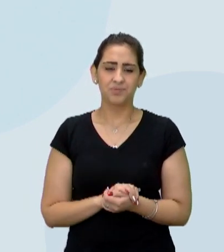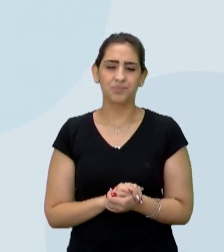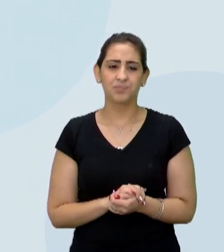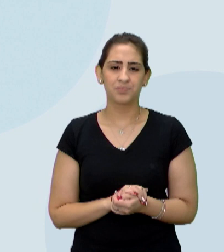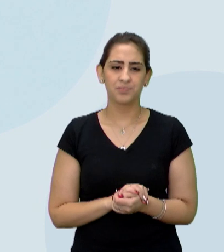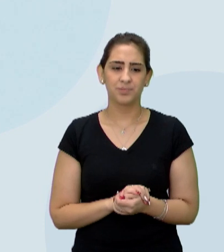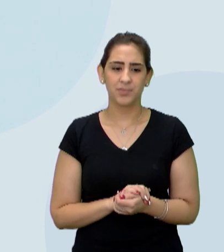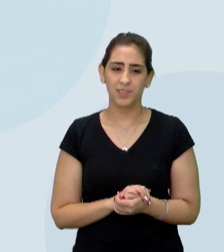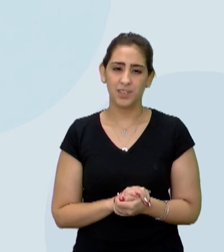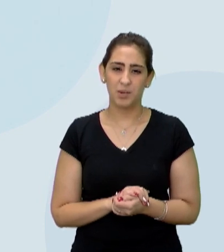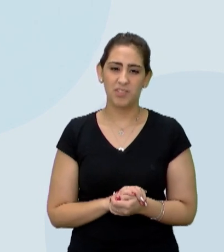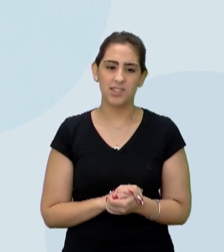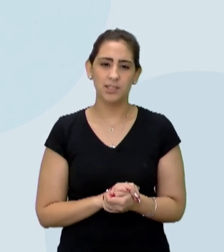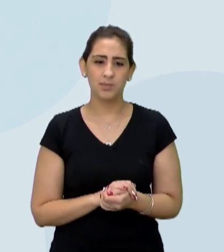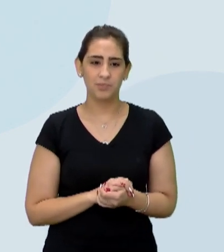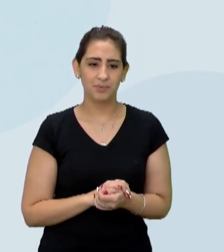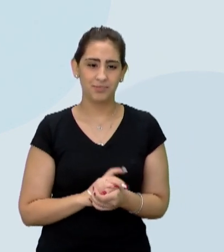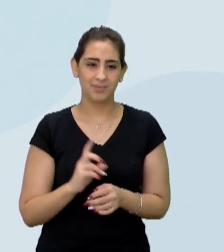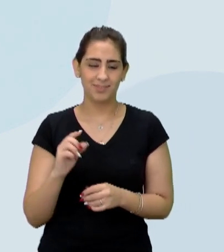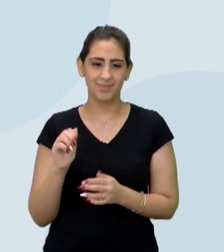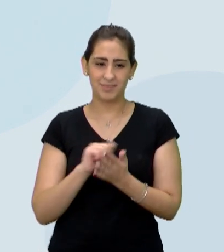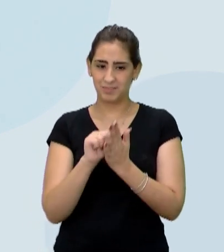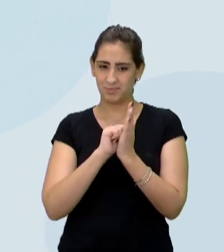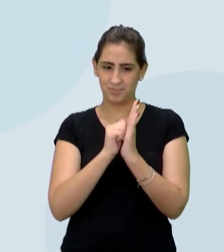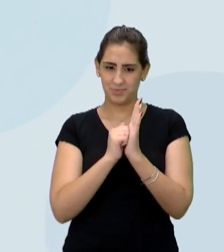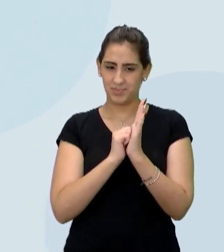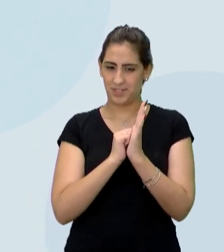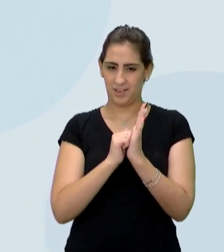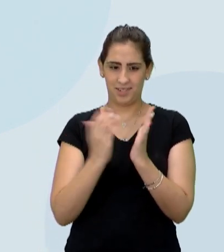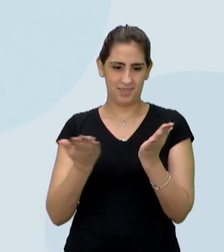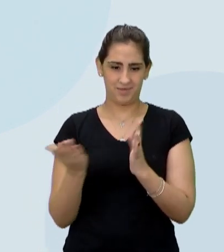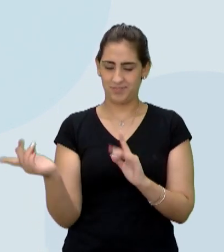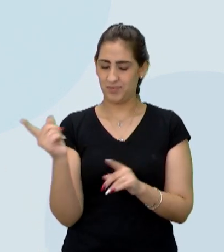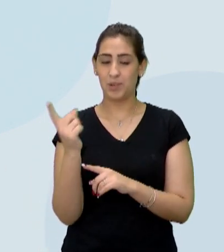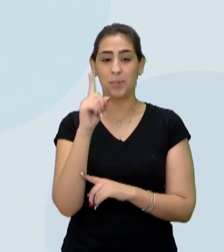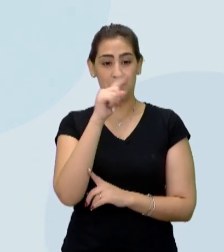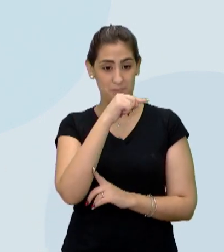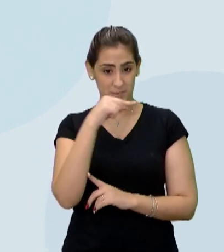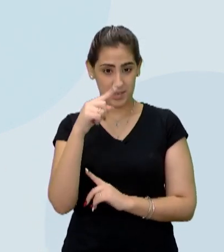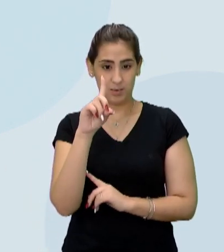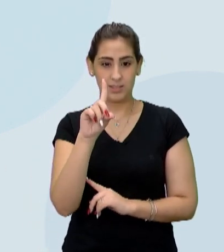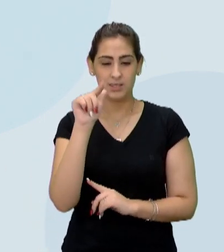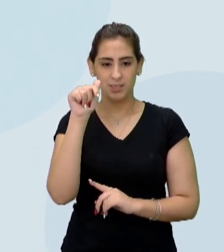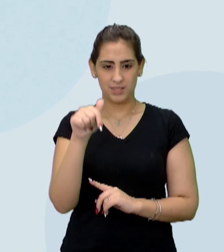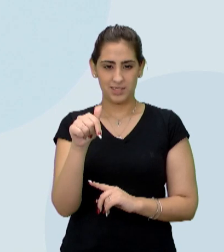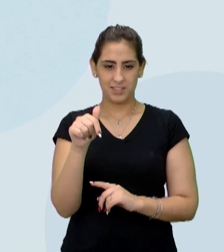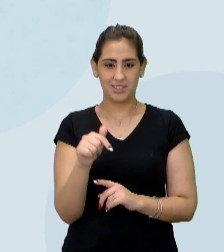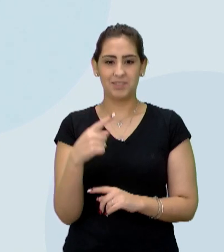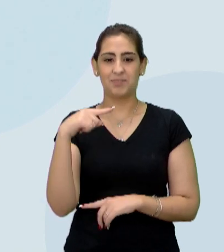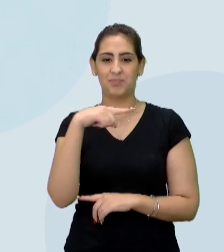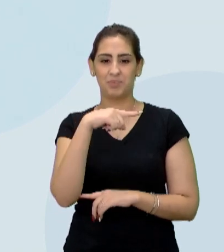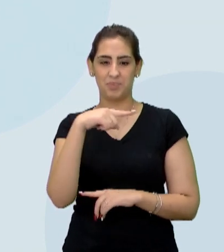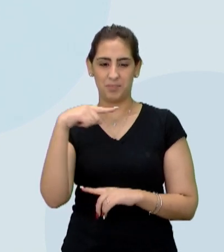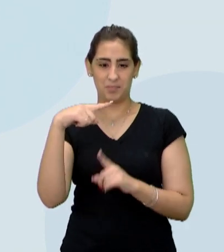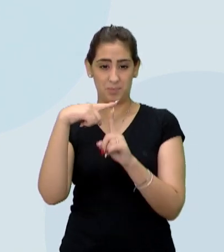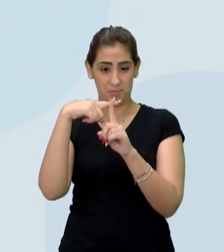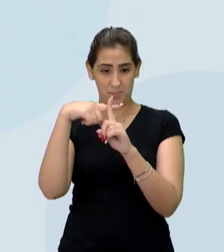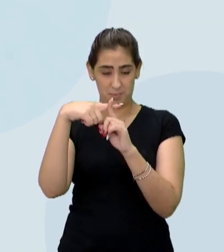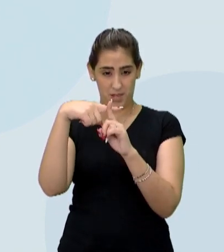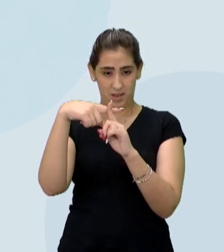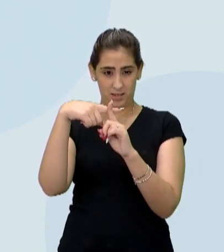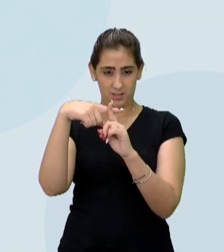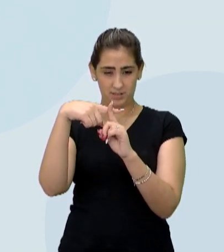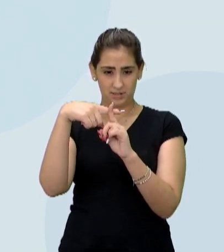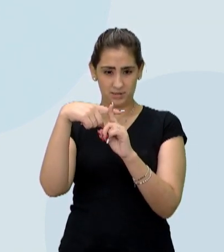deixa eu apagar aqui e escrever direito, né? Então vamos lá, menos 17, e aí eu vou fazer uma adição